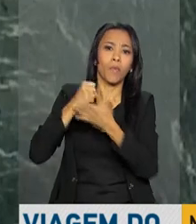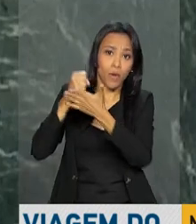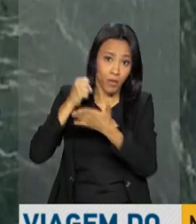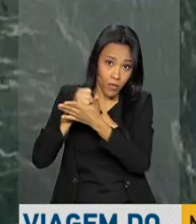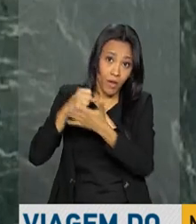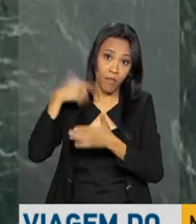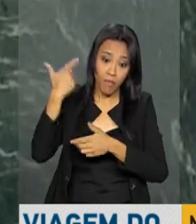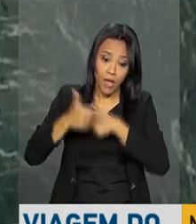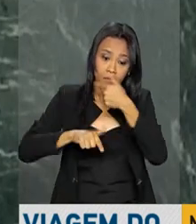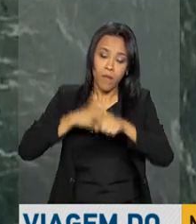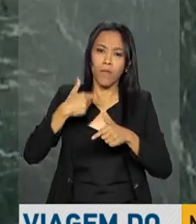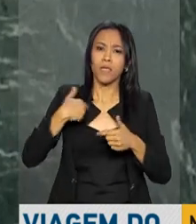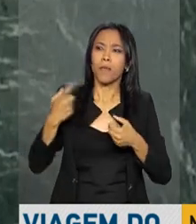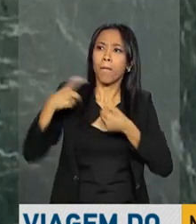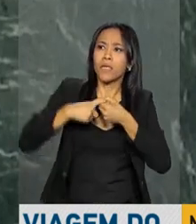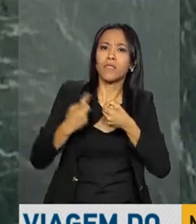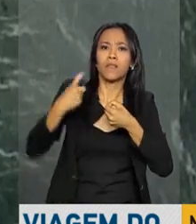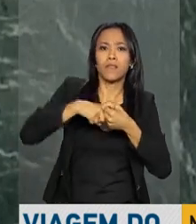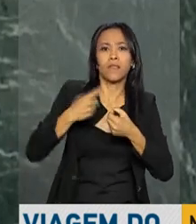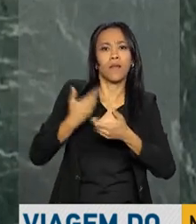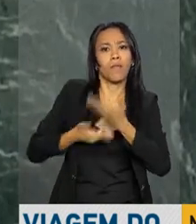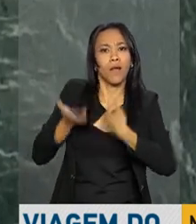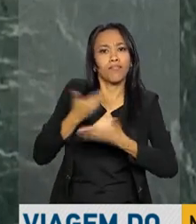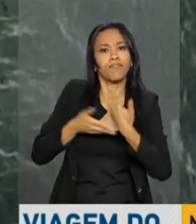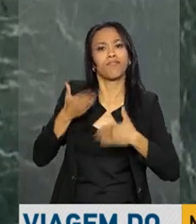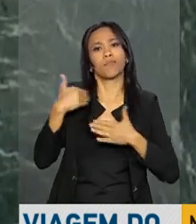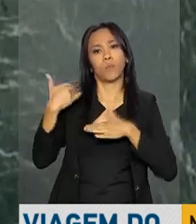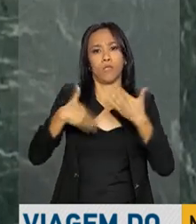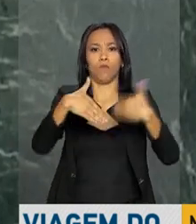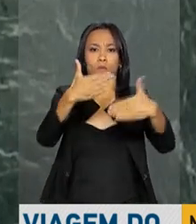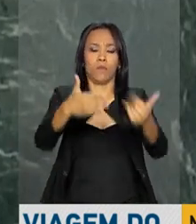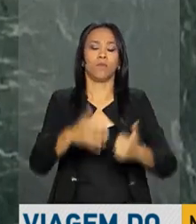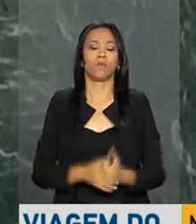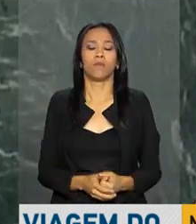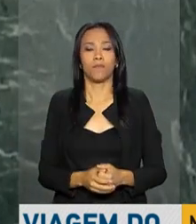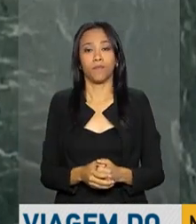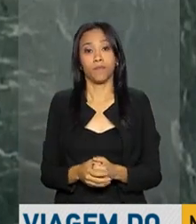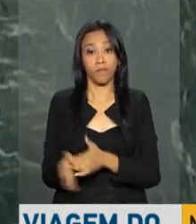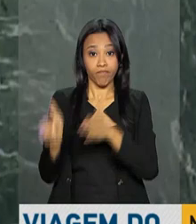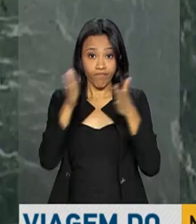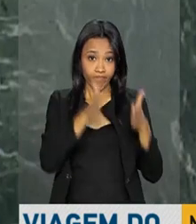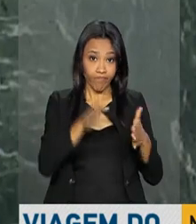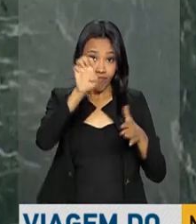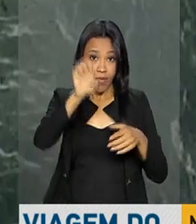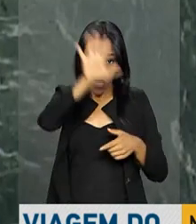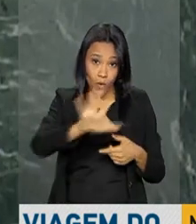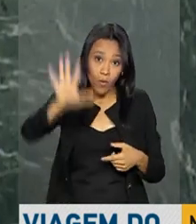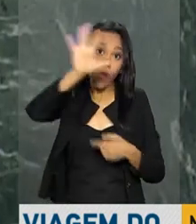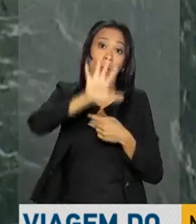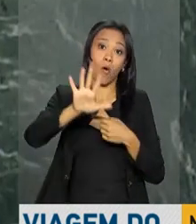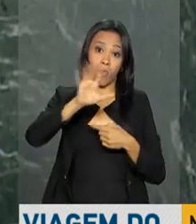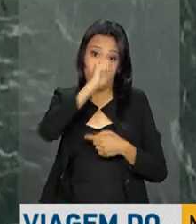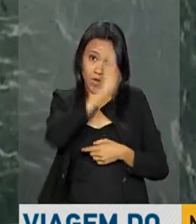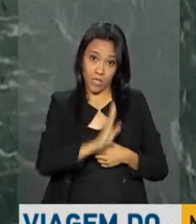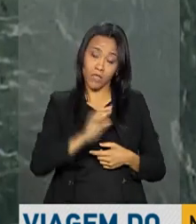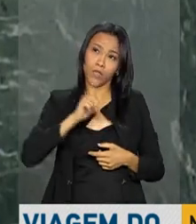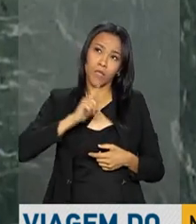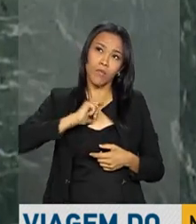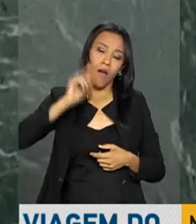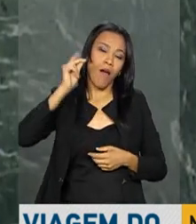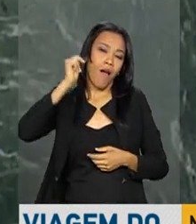vez mais parcerias para o desenvolvimento. Com a Europa, onde cultivamos antigas